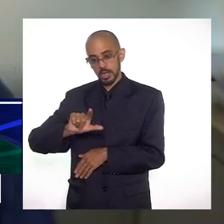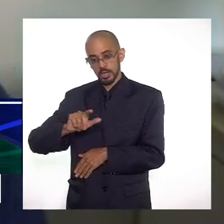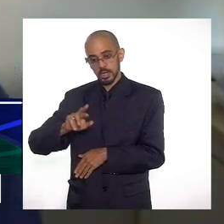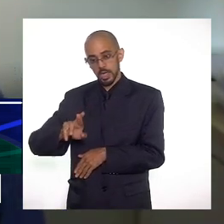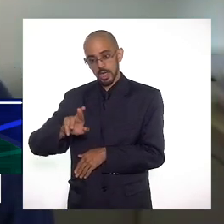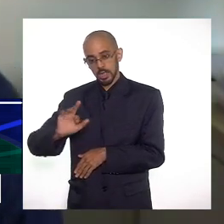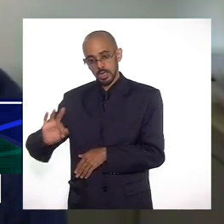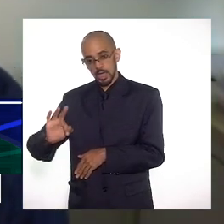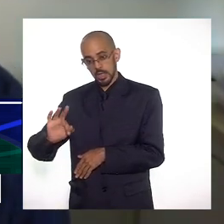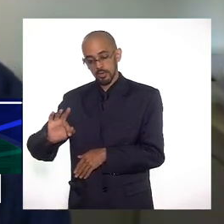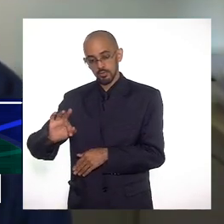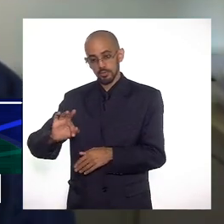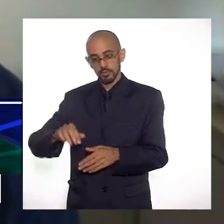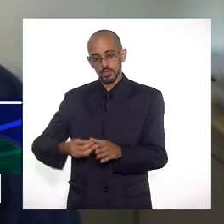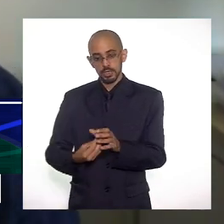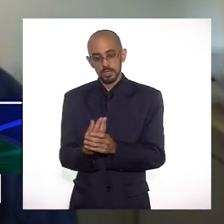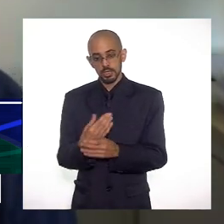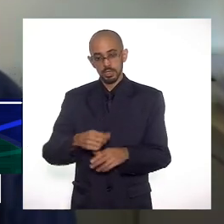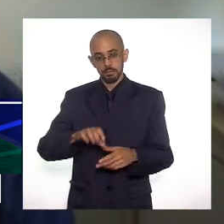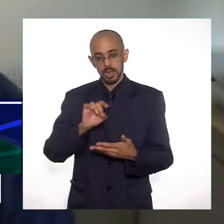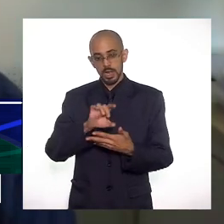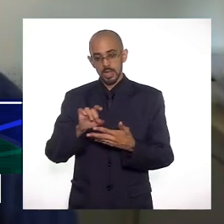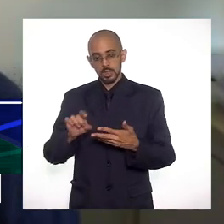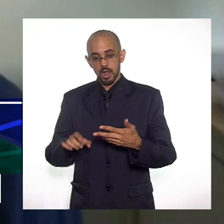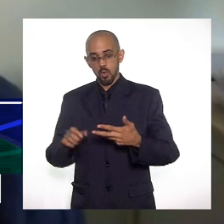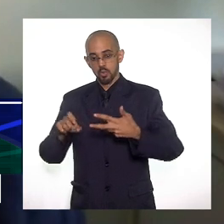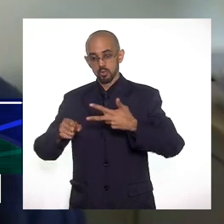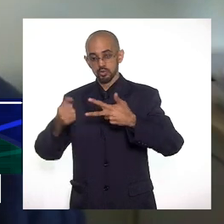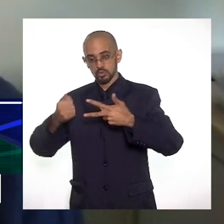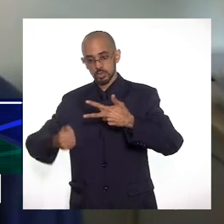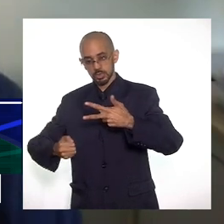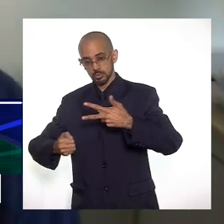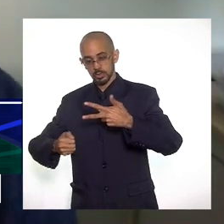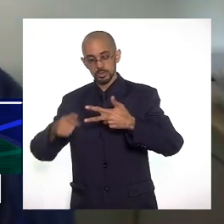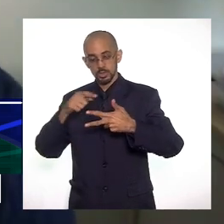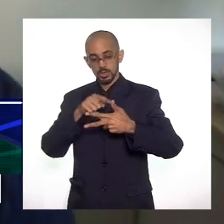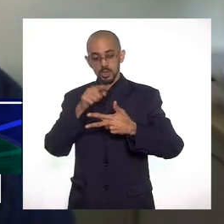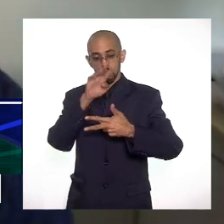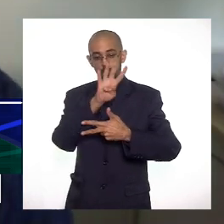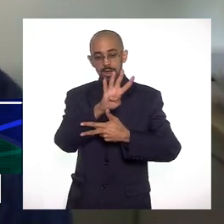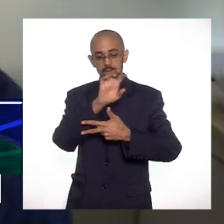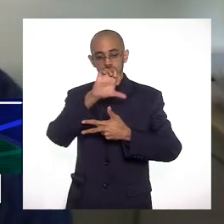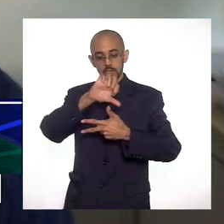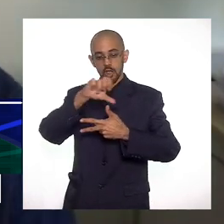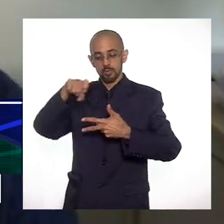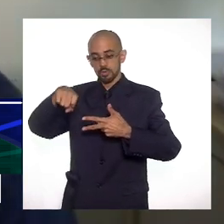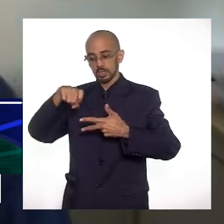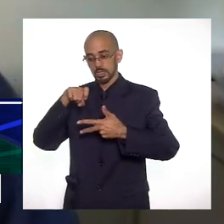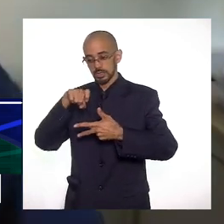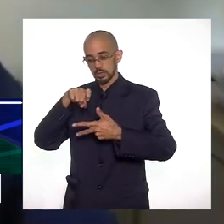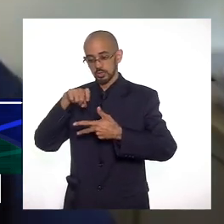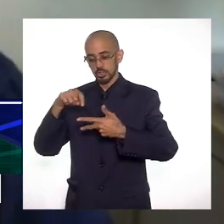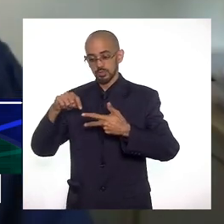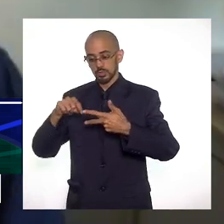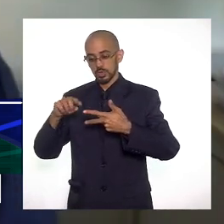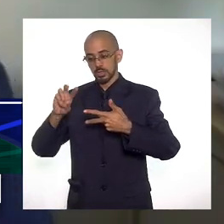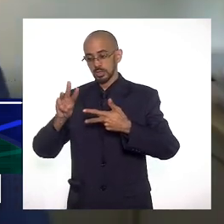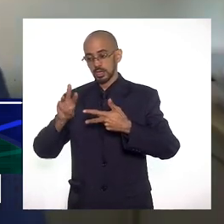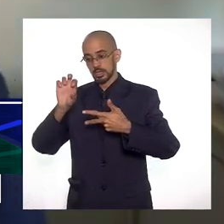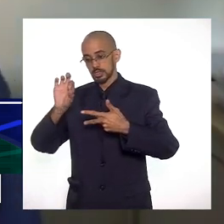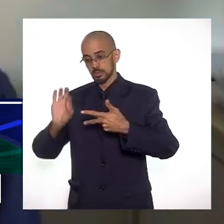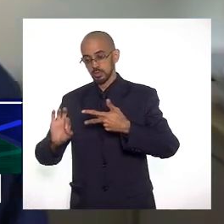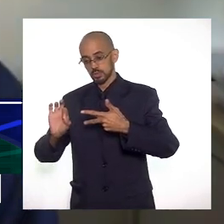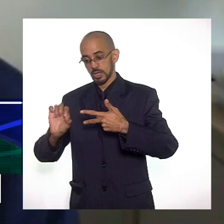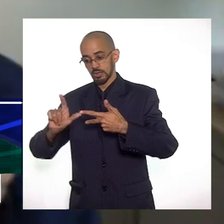Ou seja, 49% para o Poder Executivo, 3% para o Poder Legislativo, dos